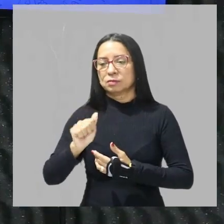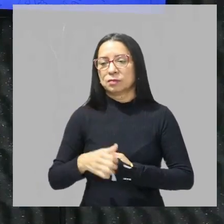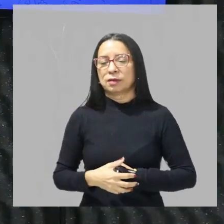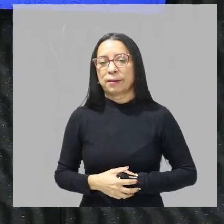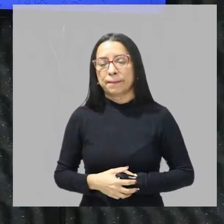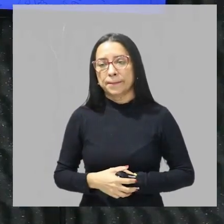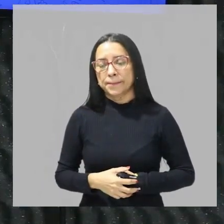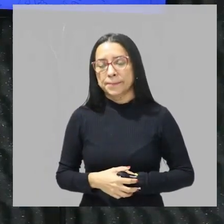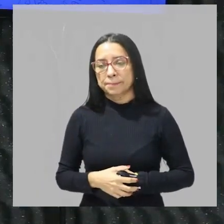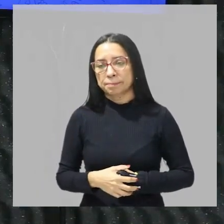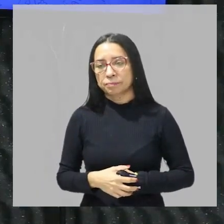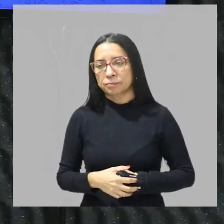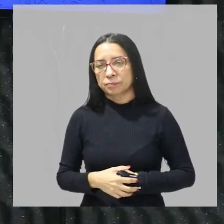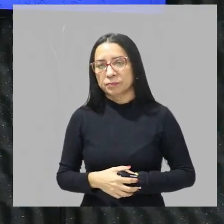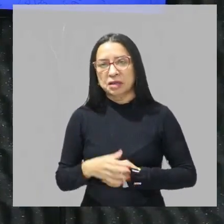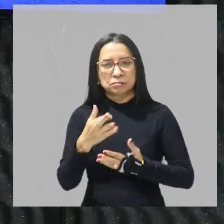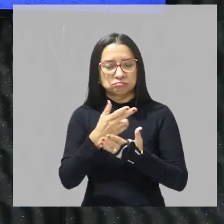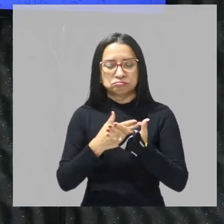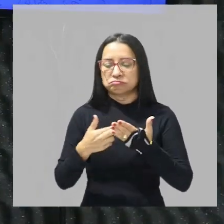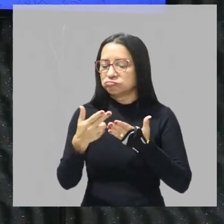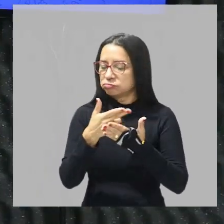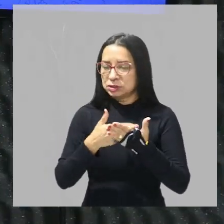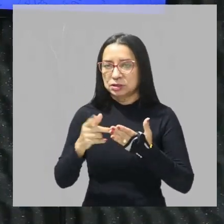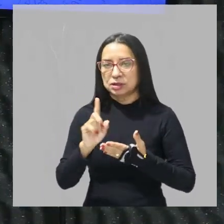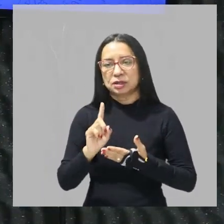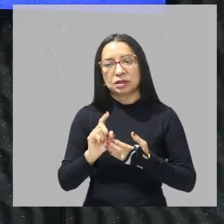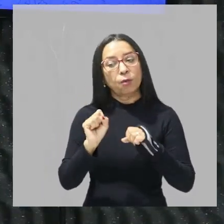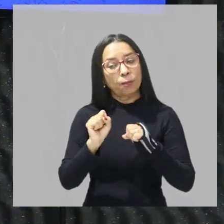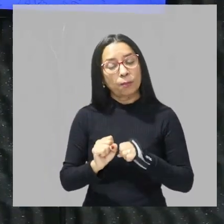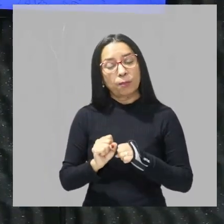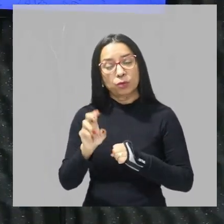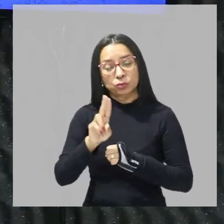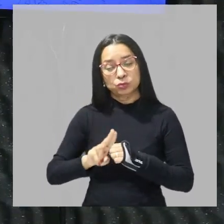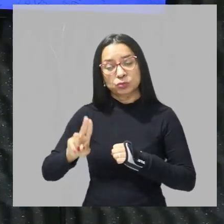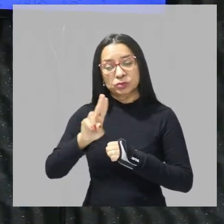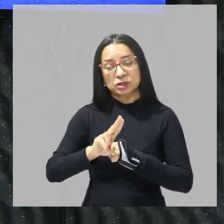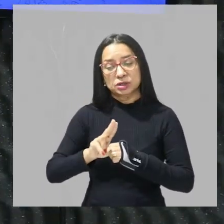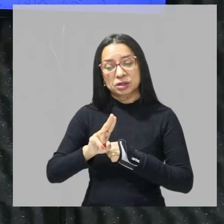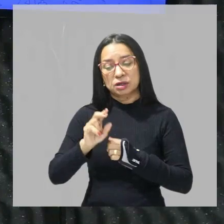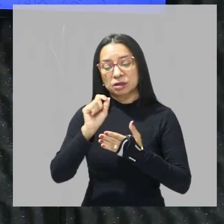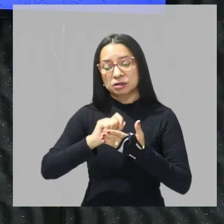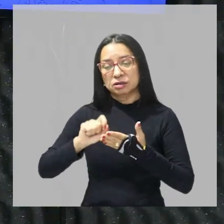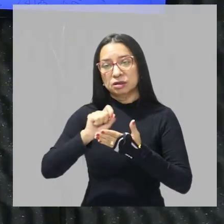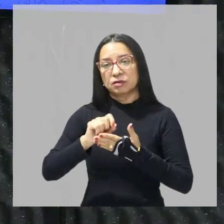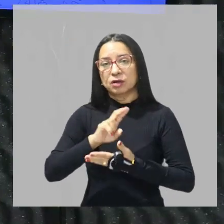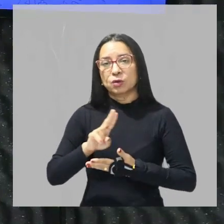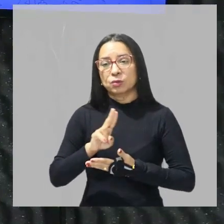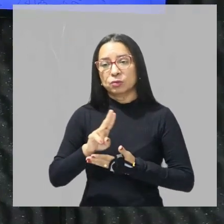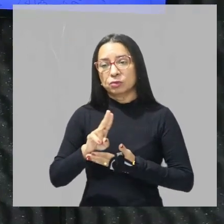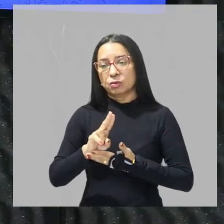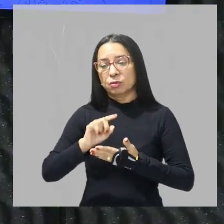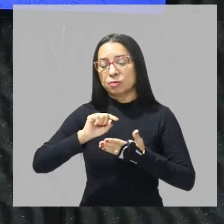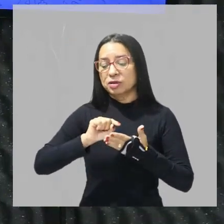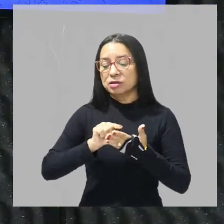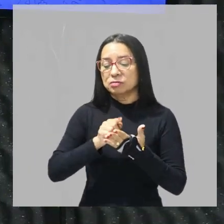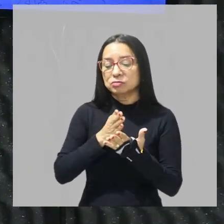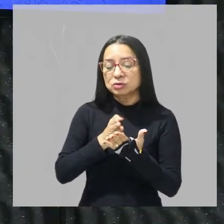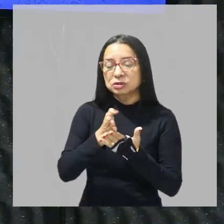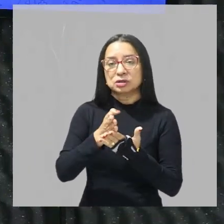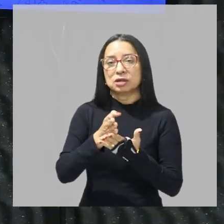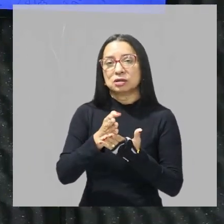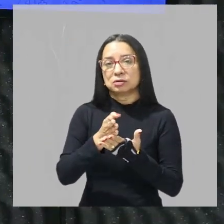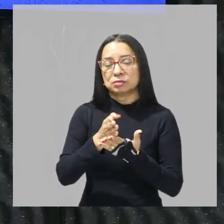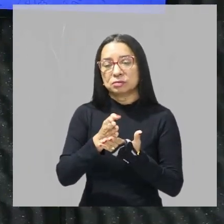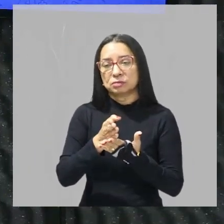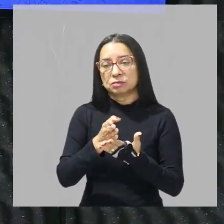não necessariamente você vai desenhar, pessoal. Você pode colocar o nome do indivíduo e a seta, partindo do indivíduo para o outro, tá certo? Na hora de fazer a